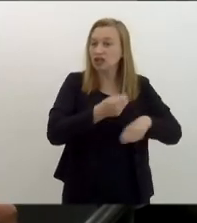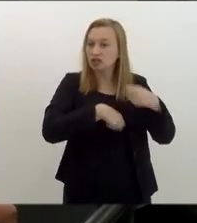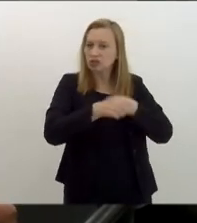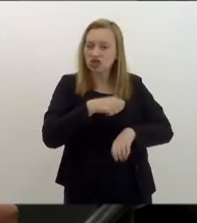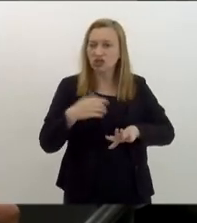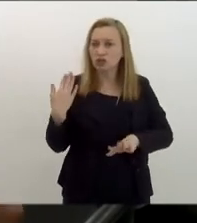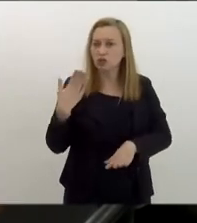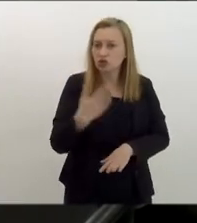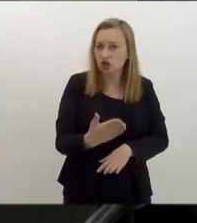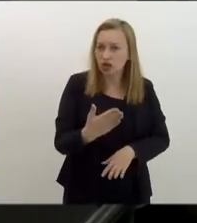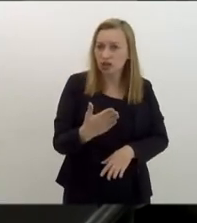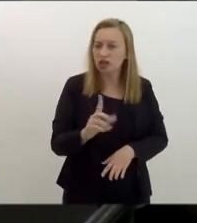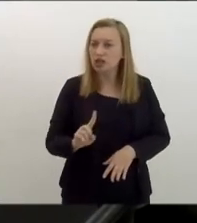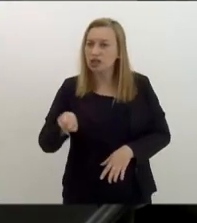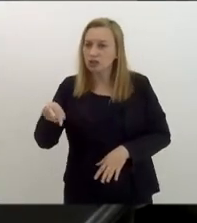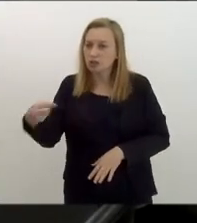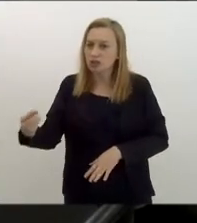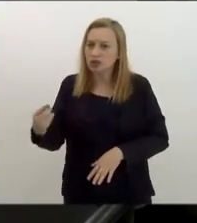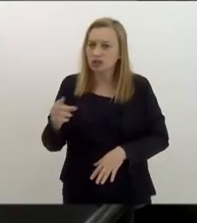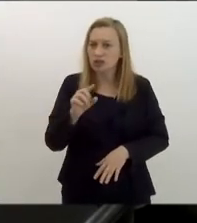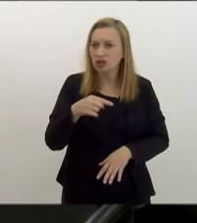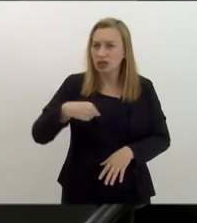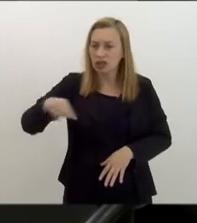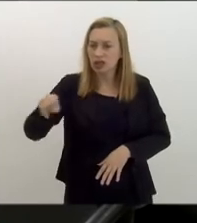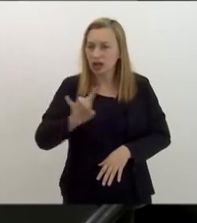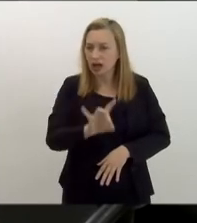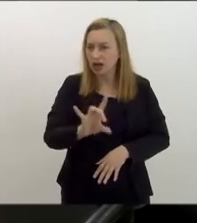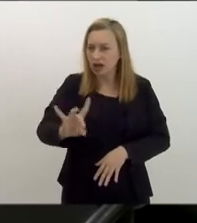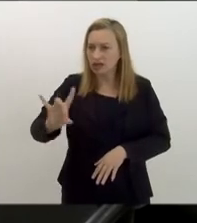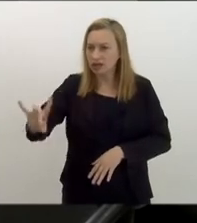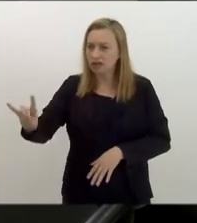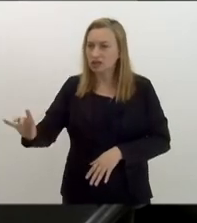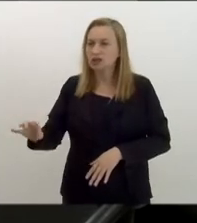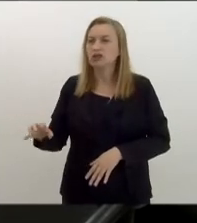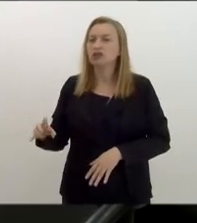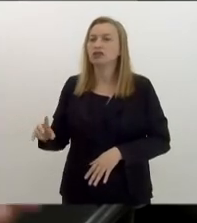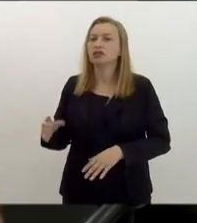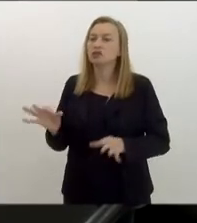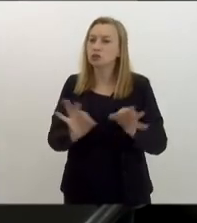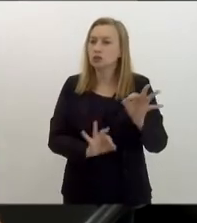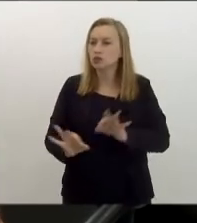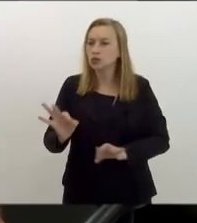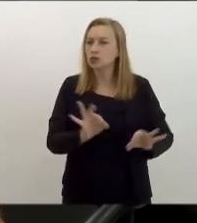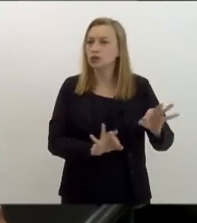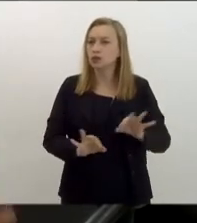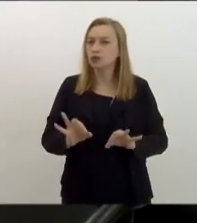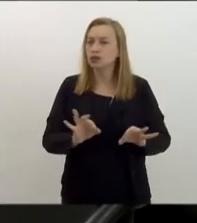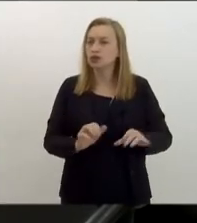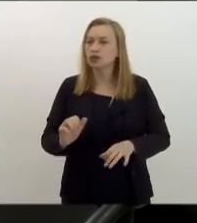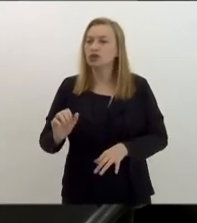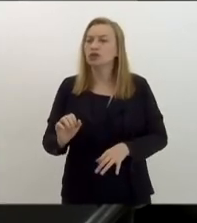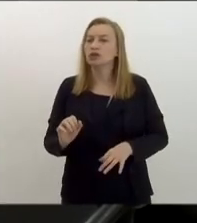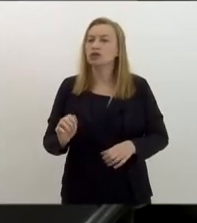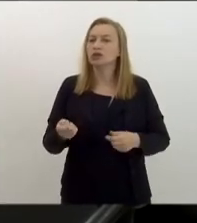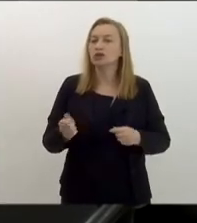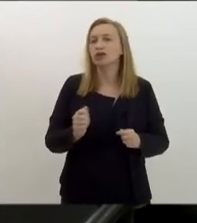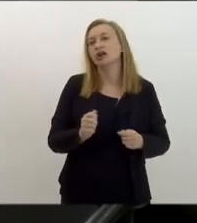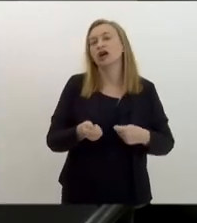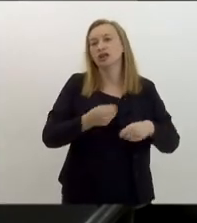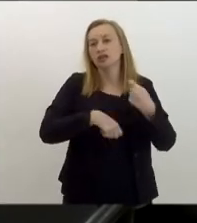direta e depois ir a cada uma tu vai vim das organizações da administração